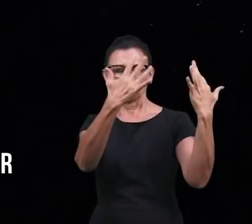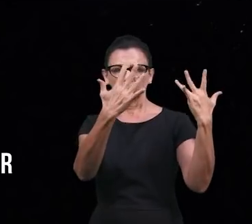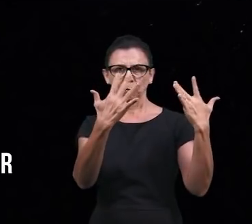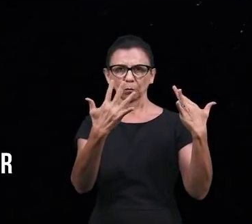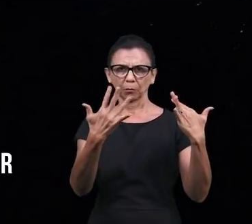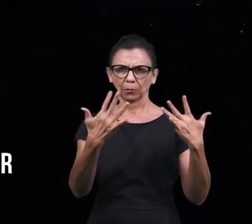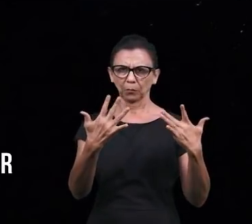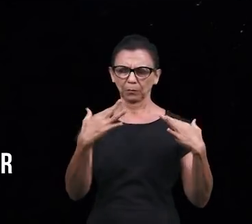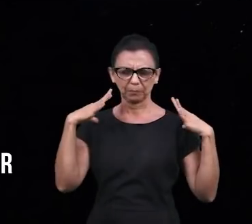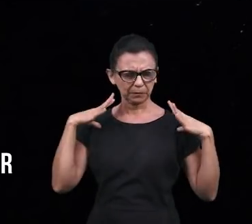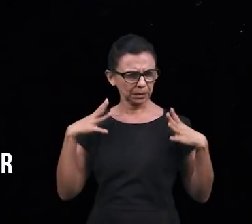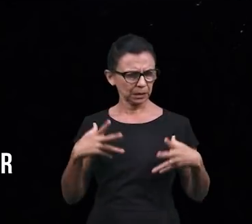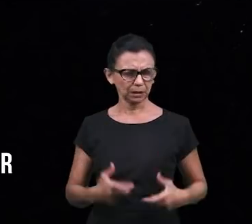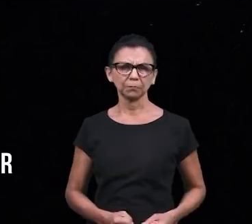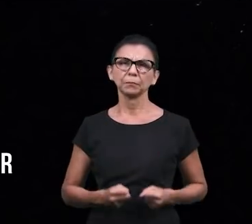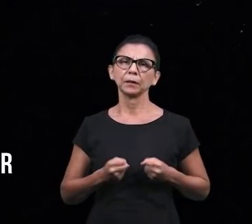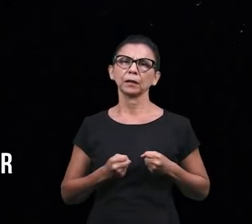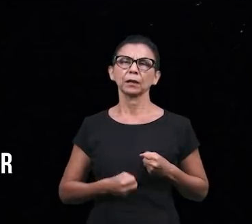põe teu sangue